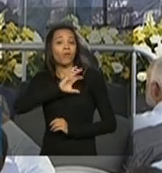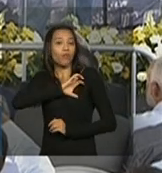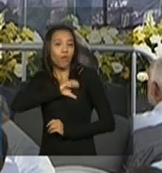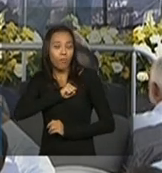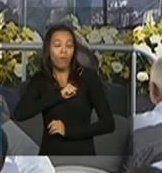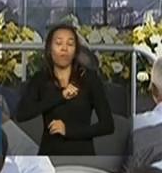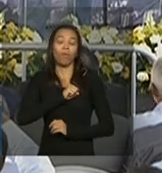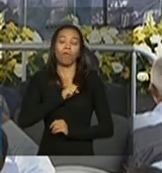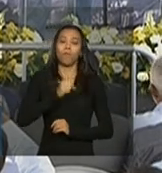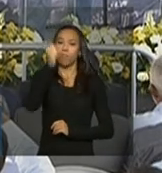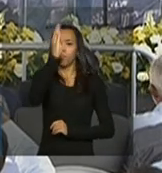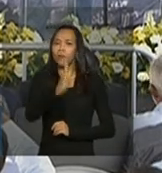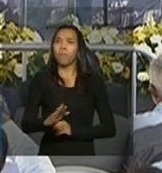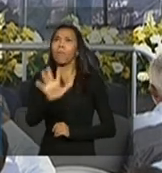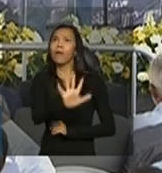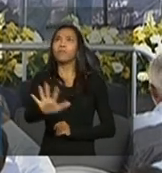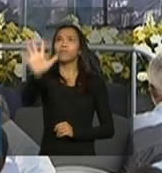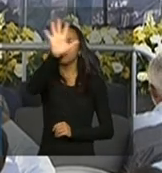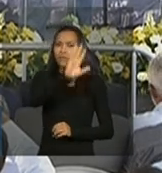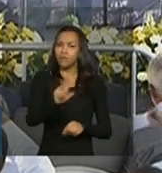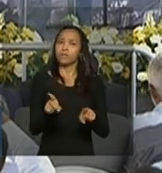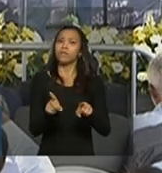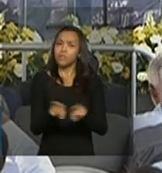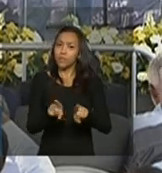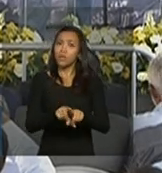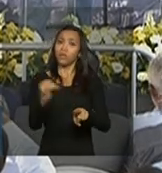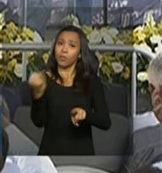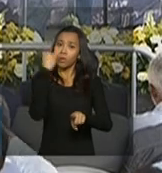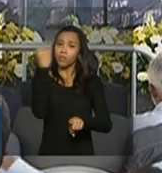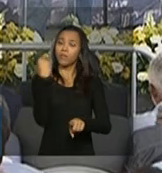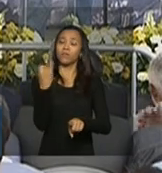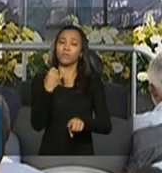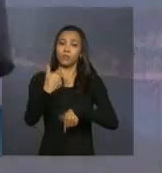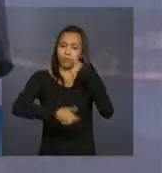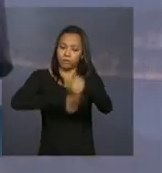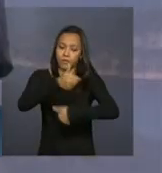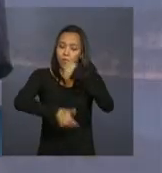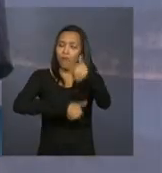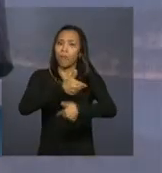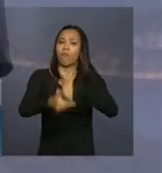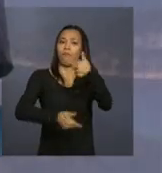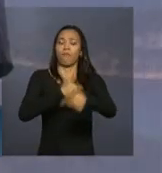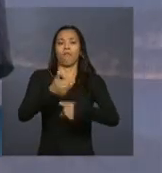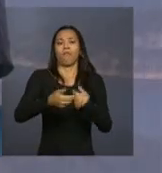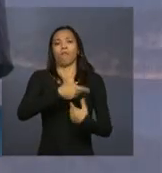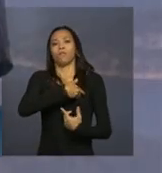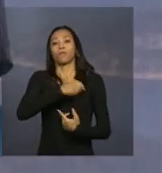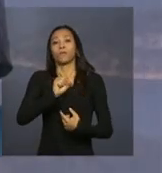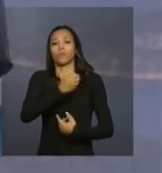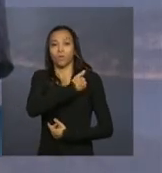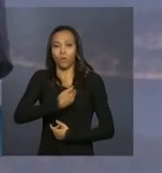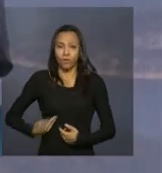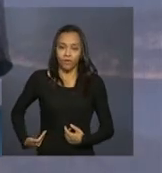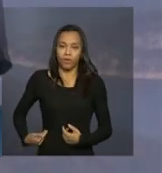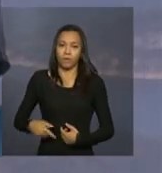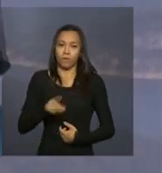pelo país e a importância da obra pública. Eu falava do quanto que é importante nós continuarmos. O Eduardo mantendo essa